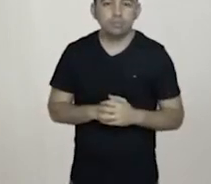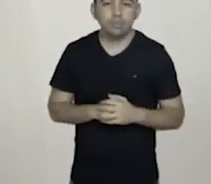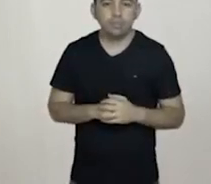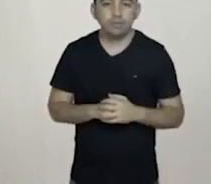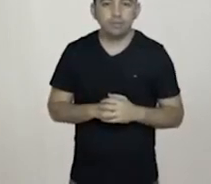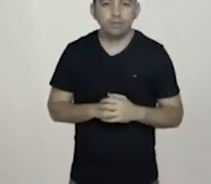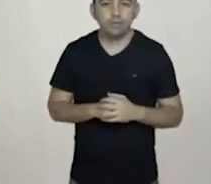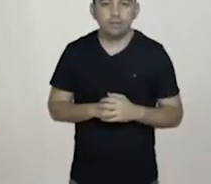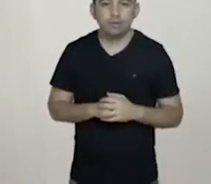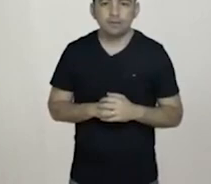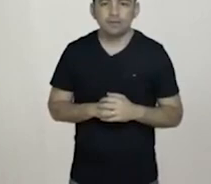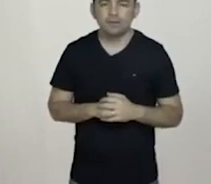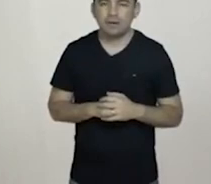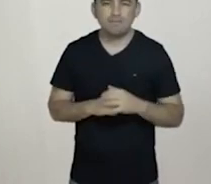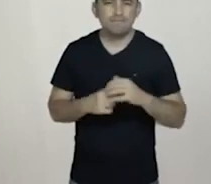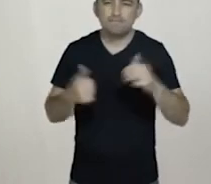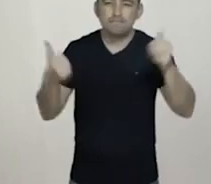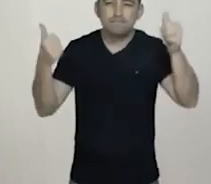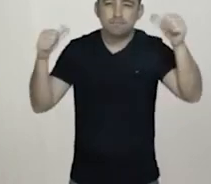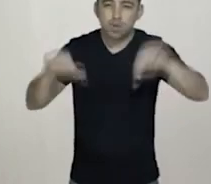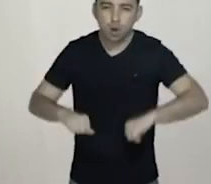tem eventos extremos